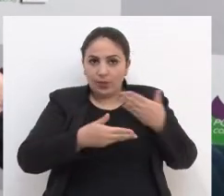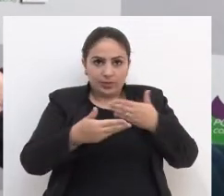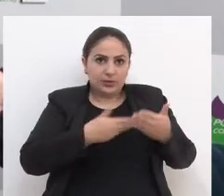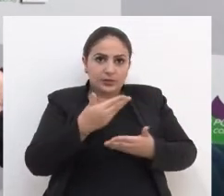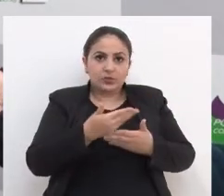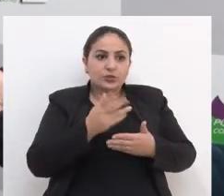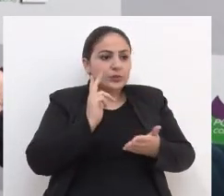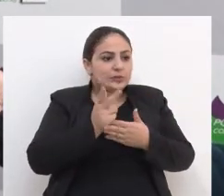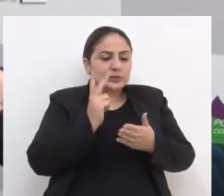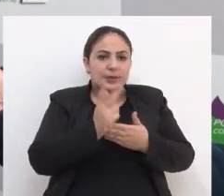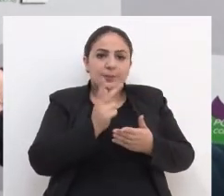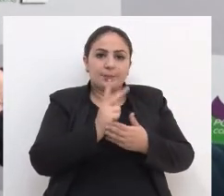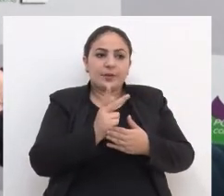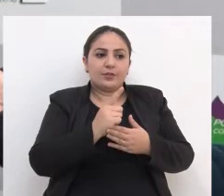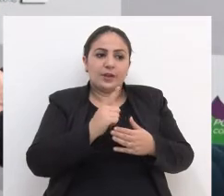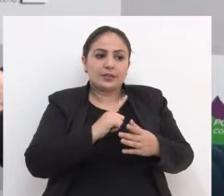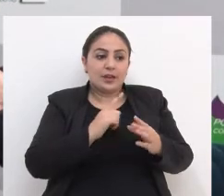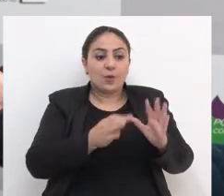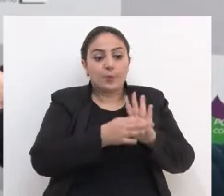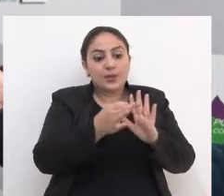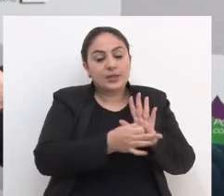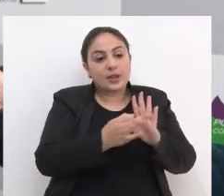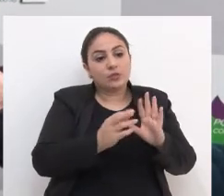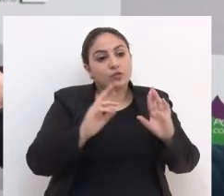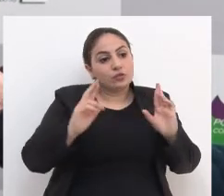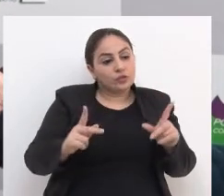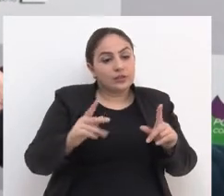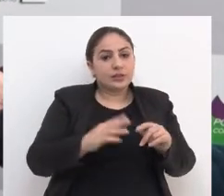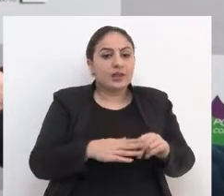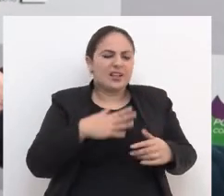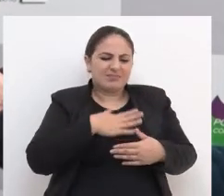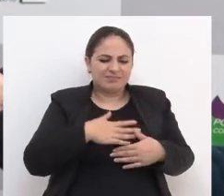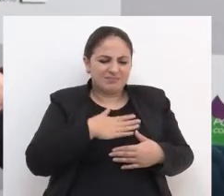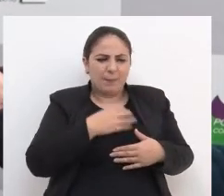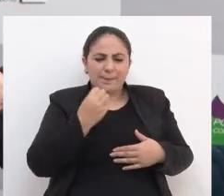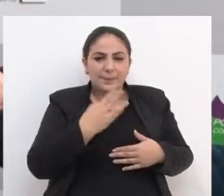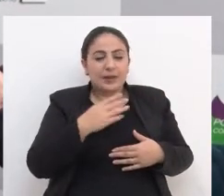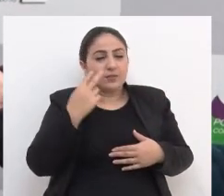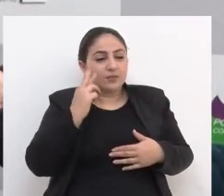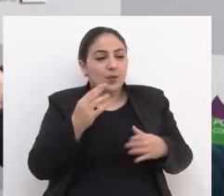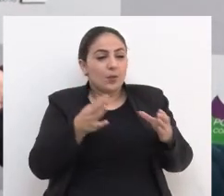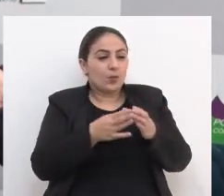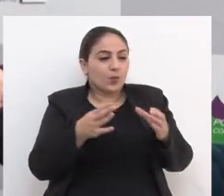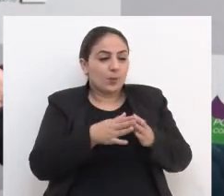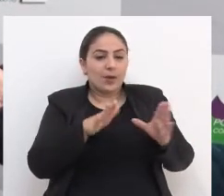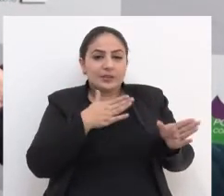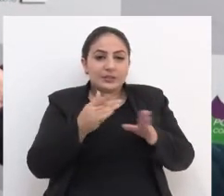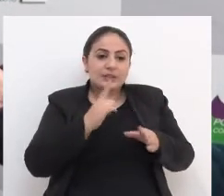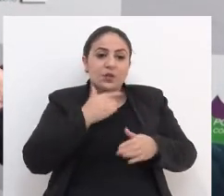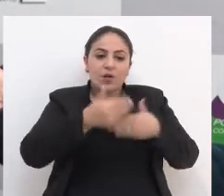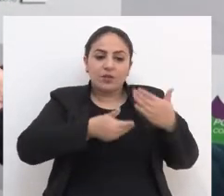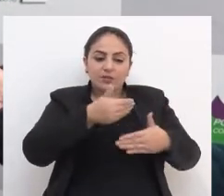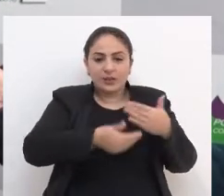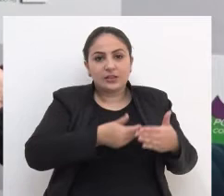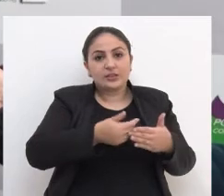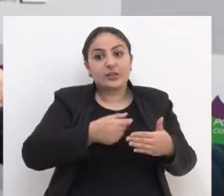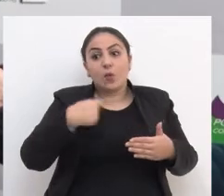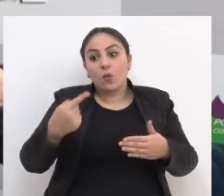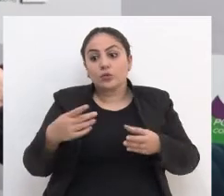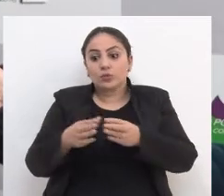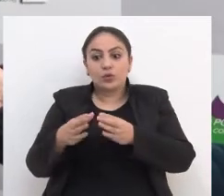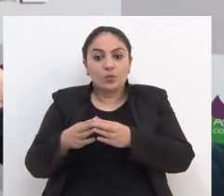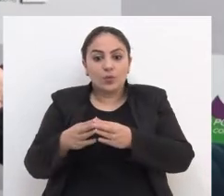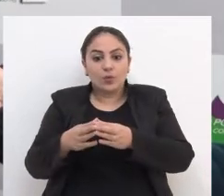sempre vai se posicionar contrário, não vai ficar satisfeito de ver uma categoria, às vezes, talvez tendo um avanço e outra categoria ficando para